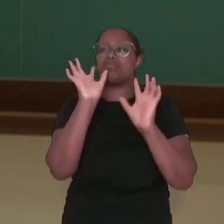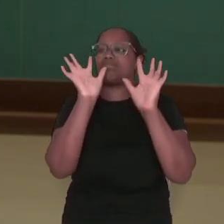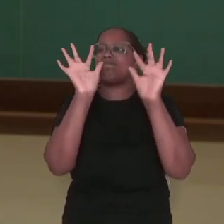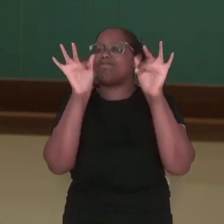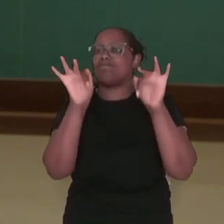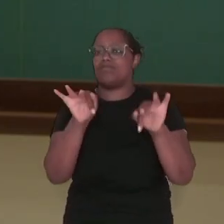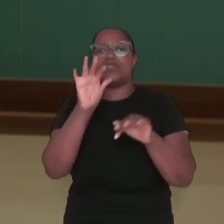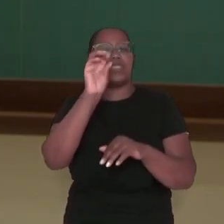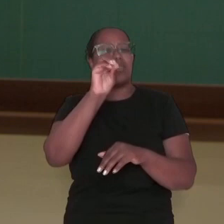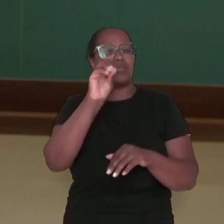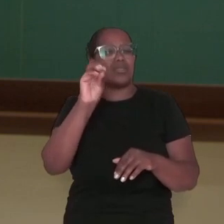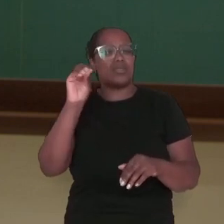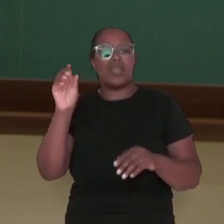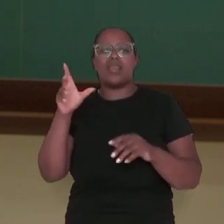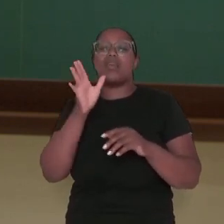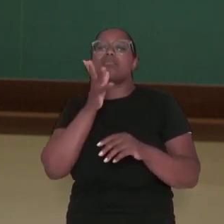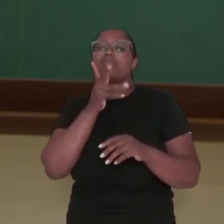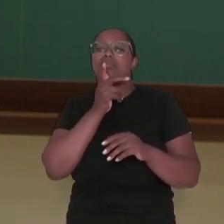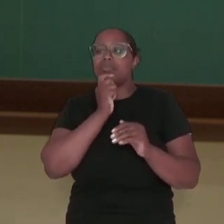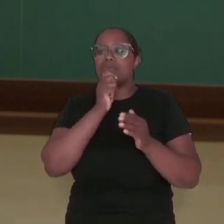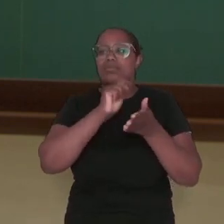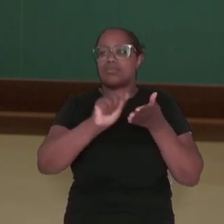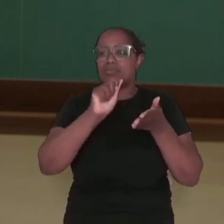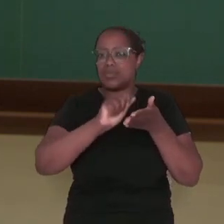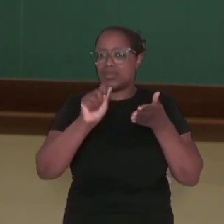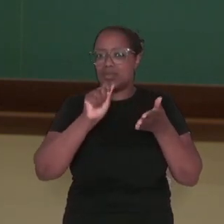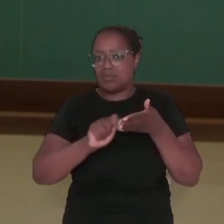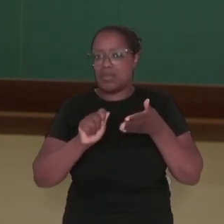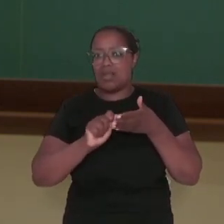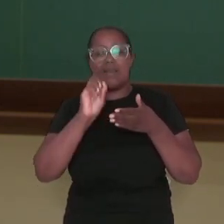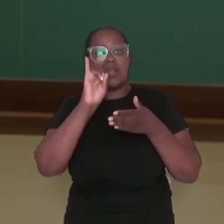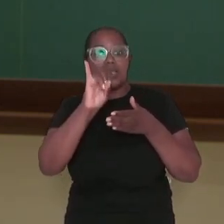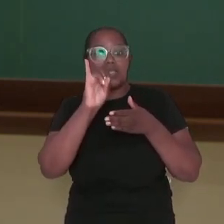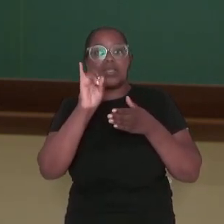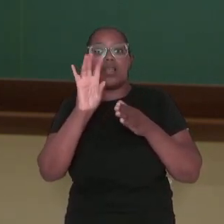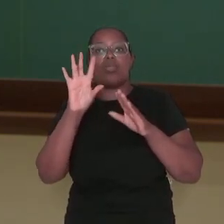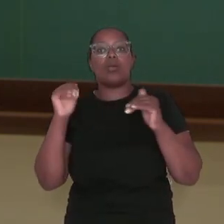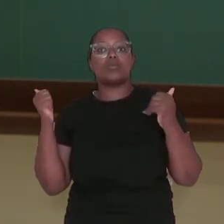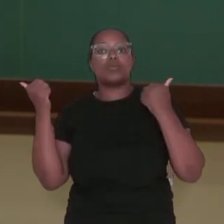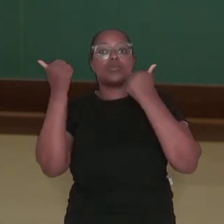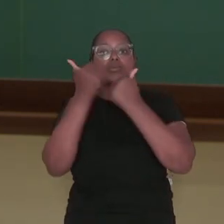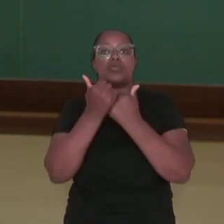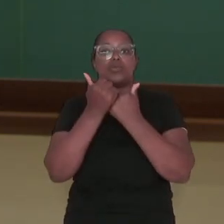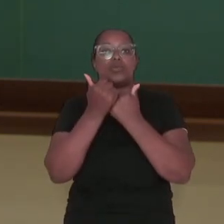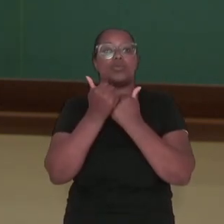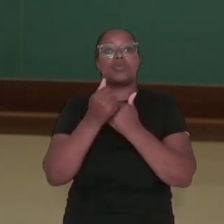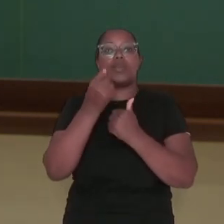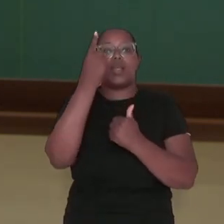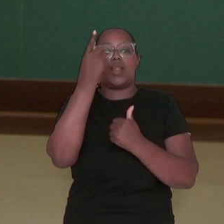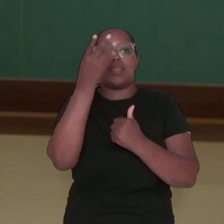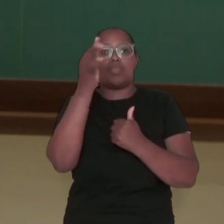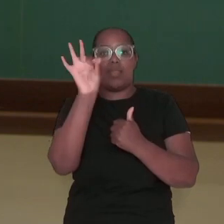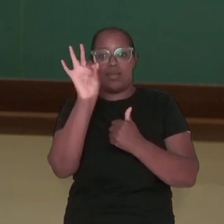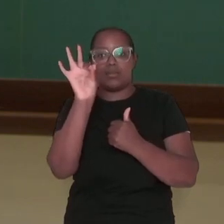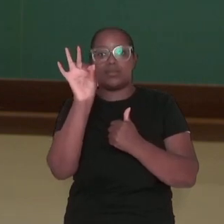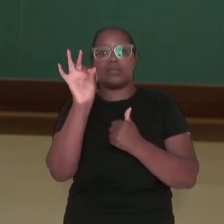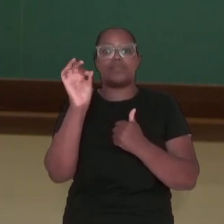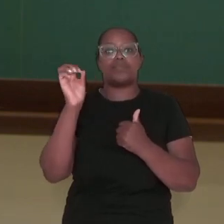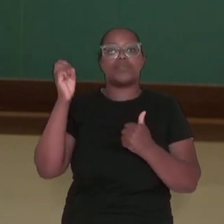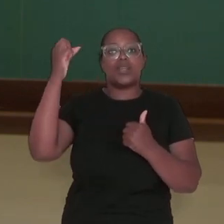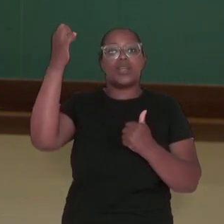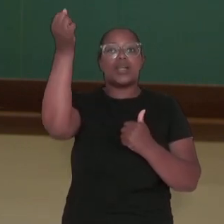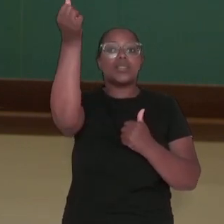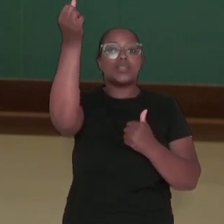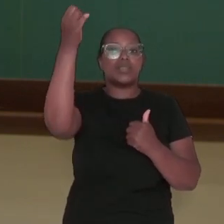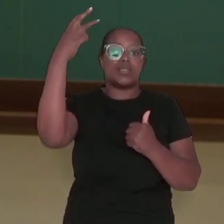escrever. Usando a potência de 10, facilmente escrevemos ali 10 elevado a 63 e qualquer